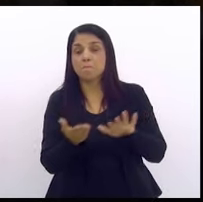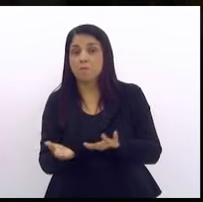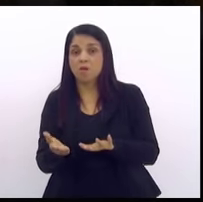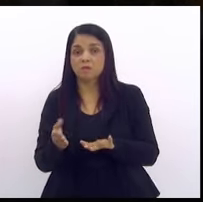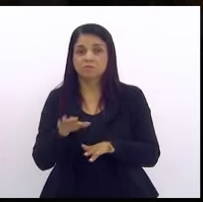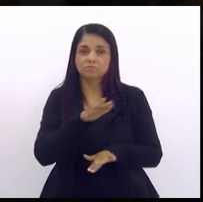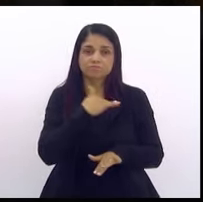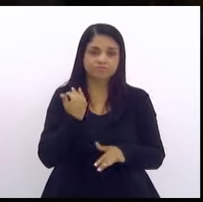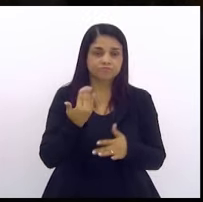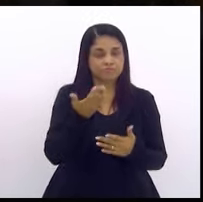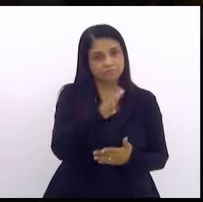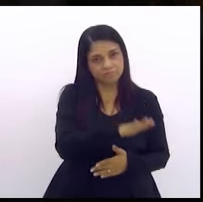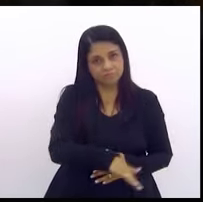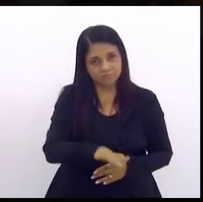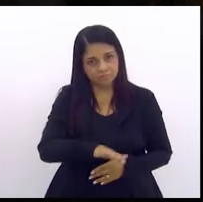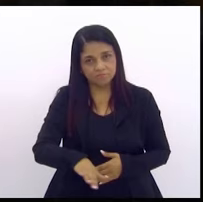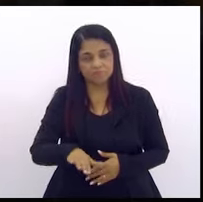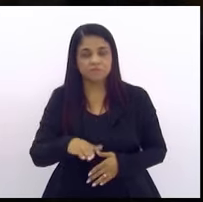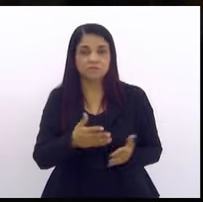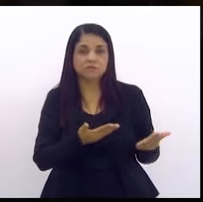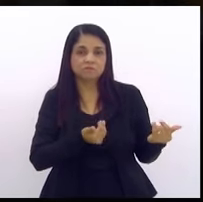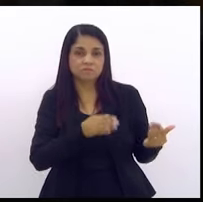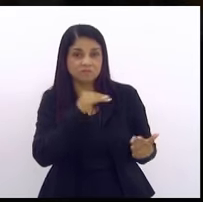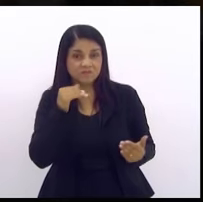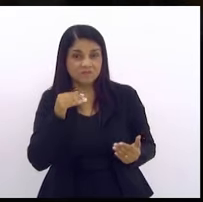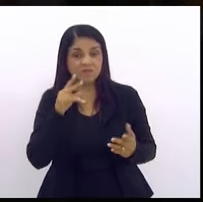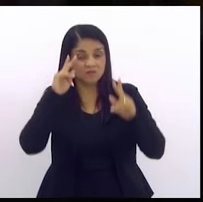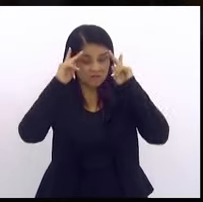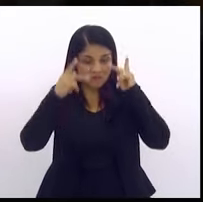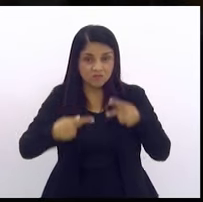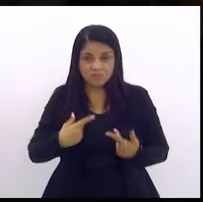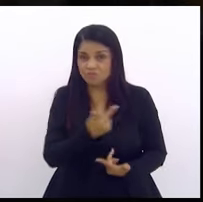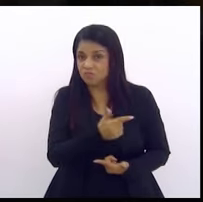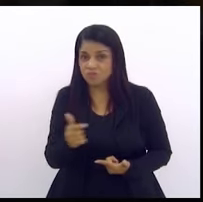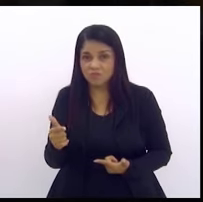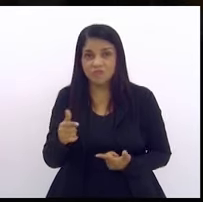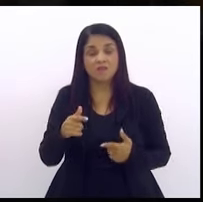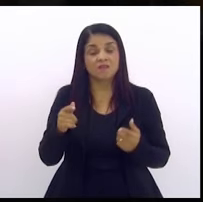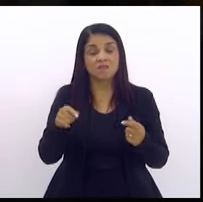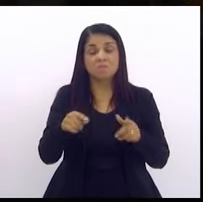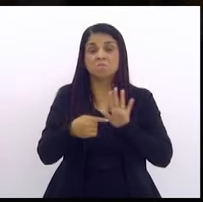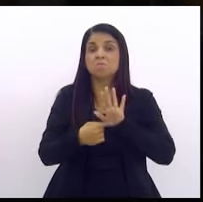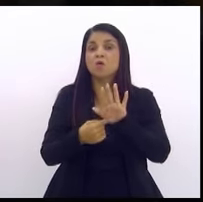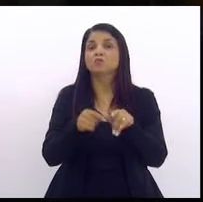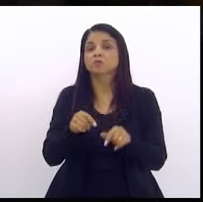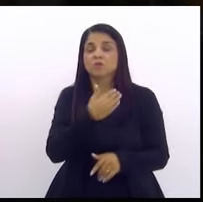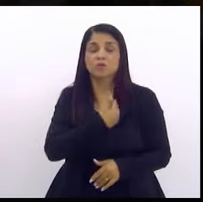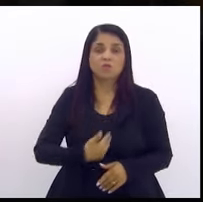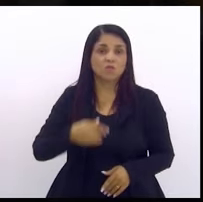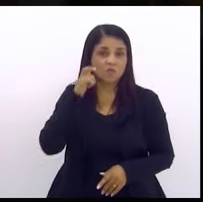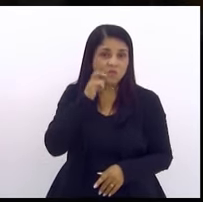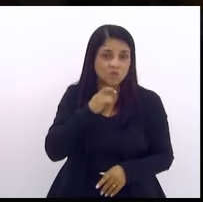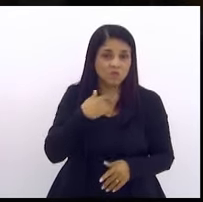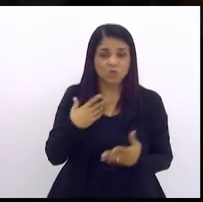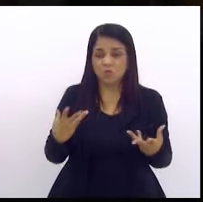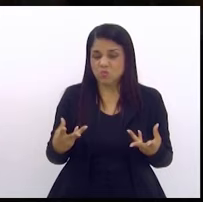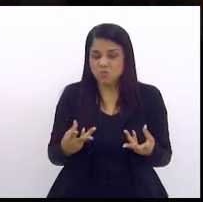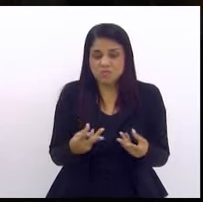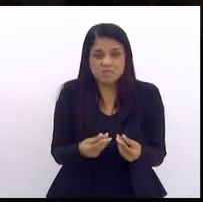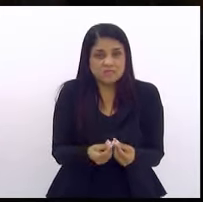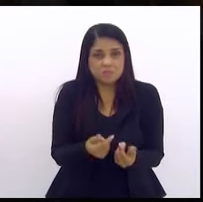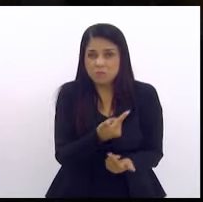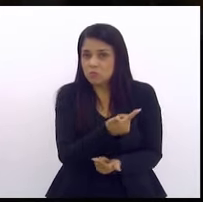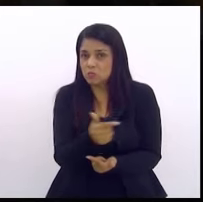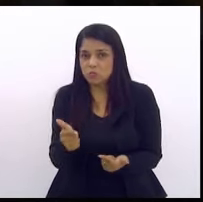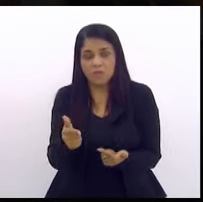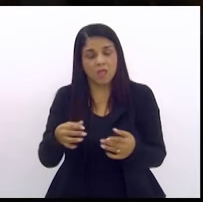isso é desumano, isso demonstra a incapacidade do governador de se sensibilizar com